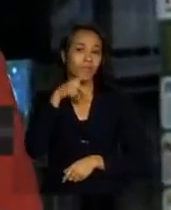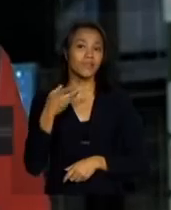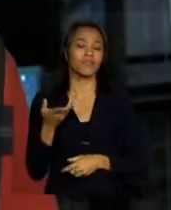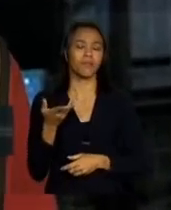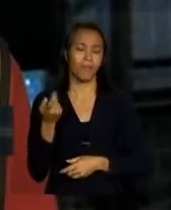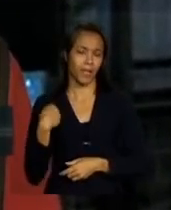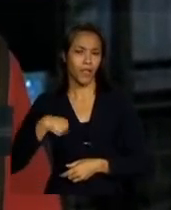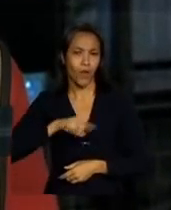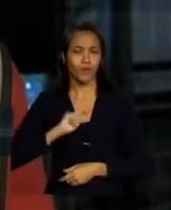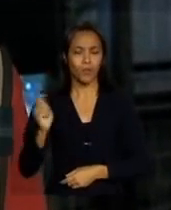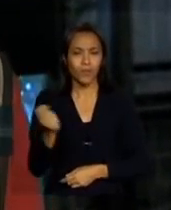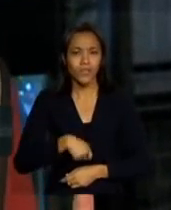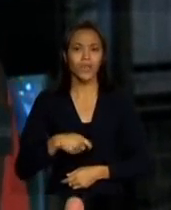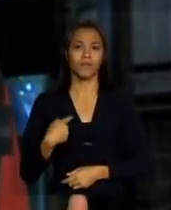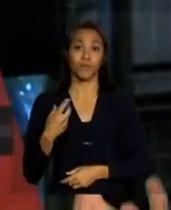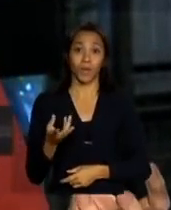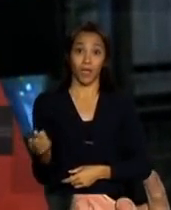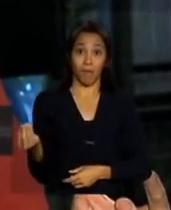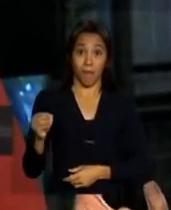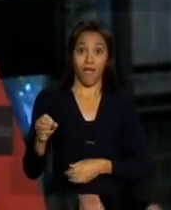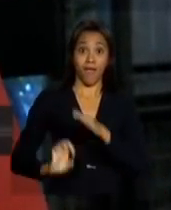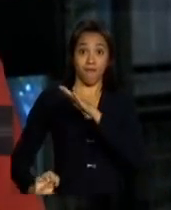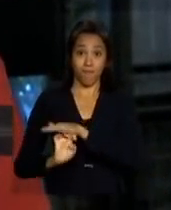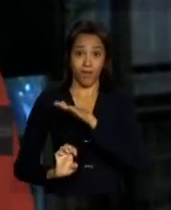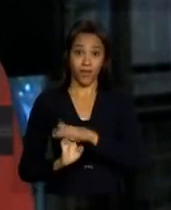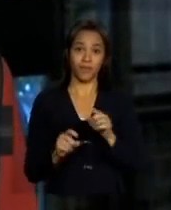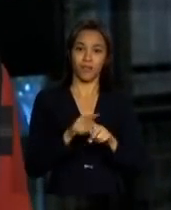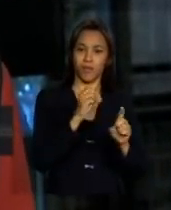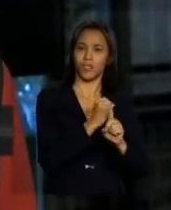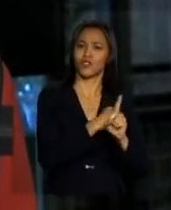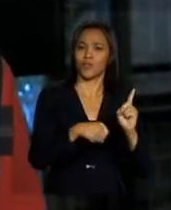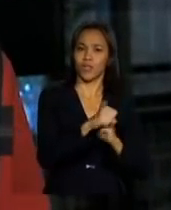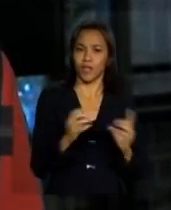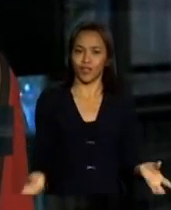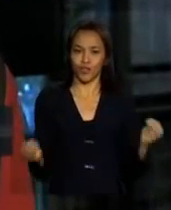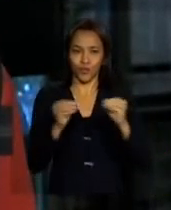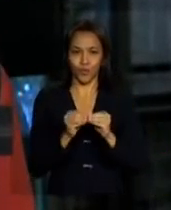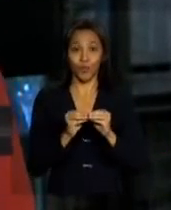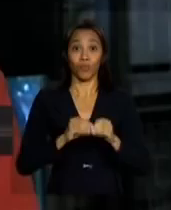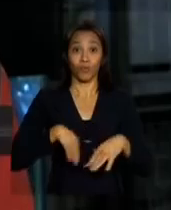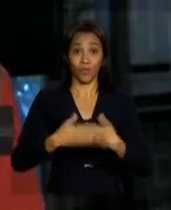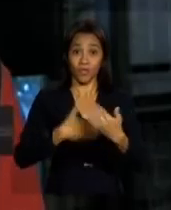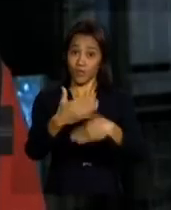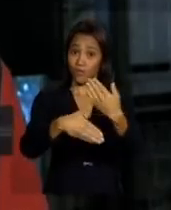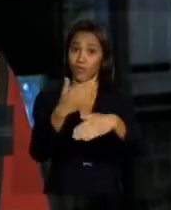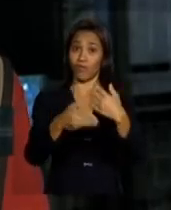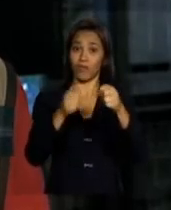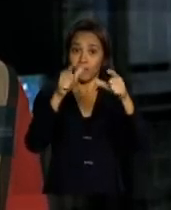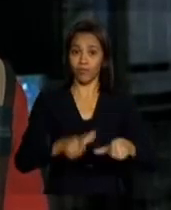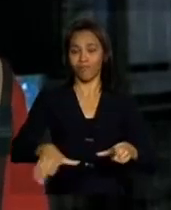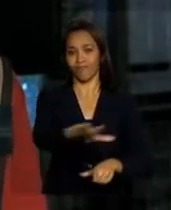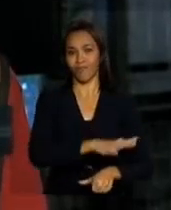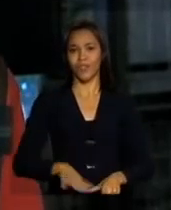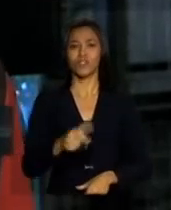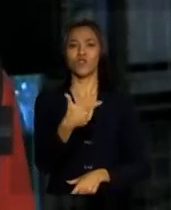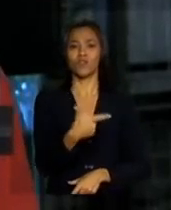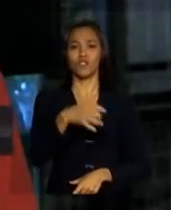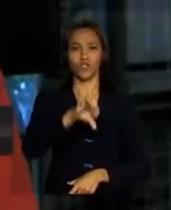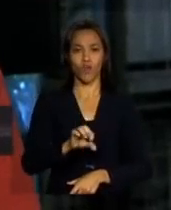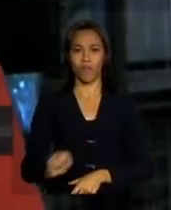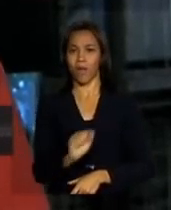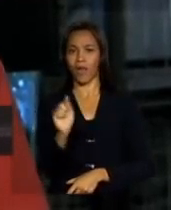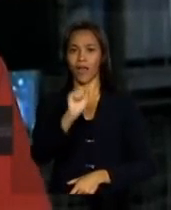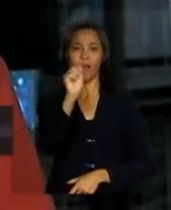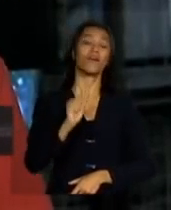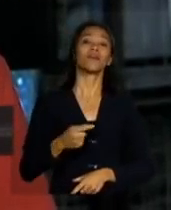possa integrar a empresa e a sociedade para o desenvolvimento do nosso território de atuação, que são os 29 municípios que compõem a